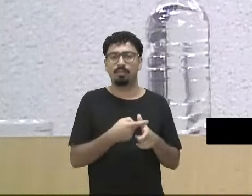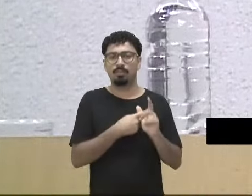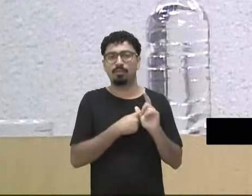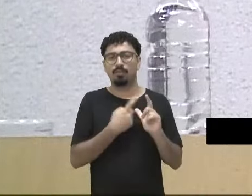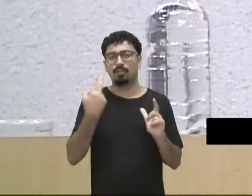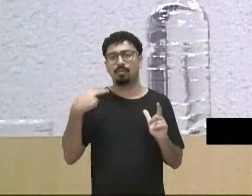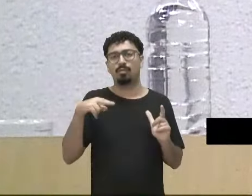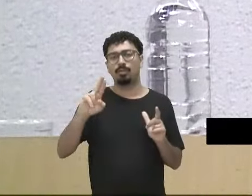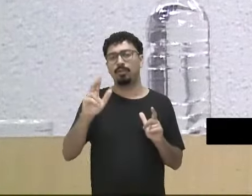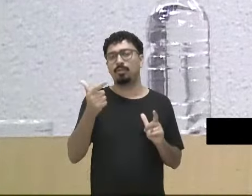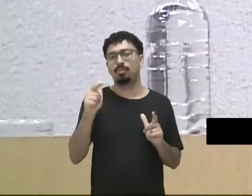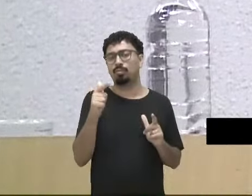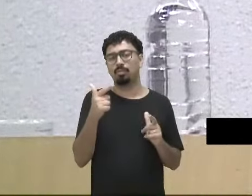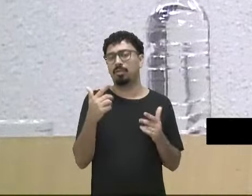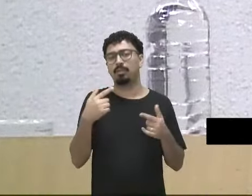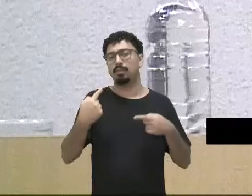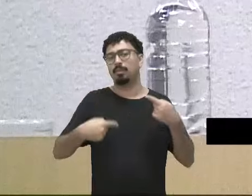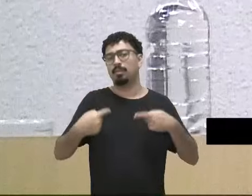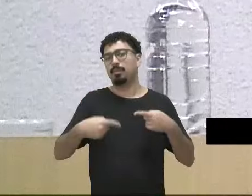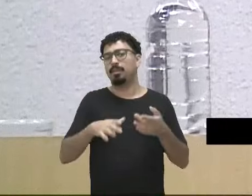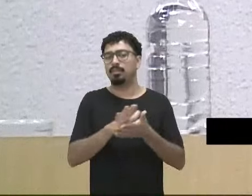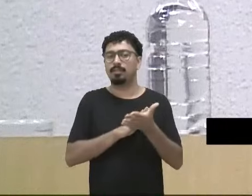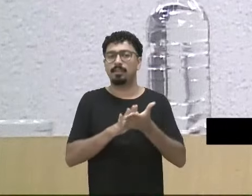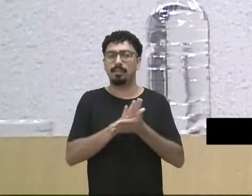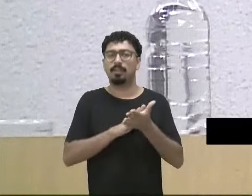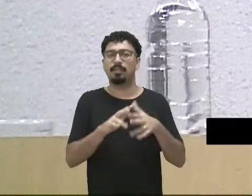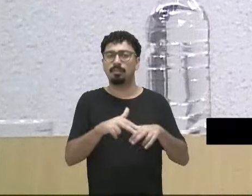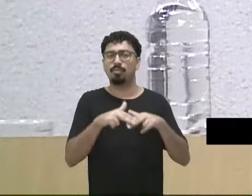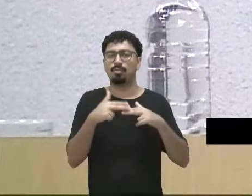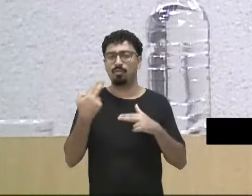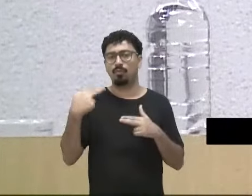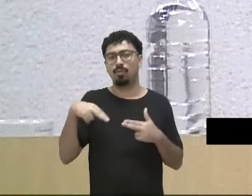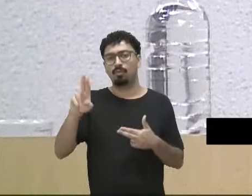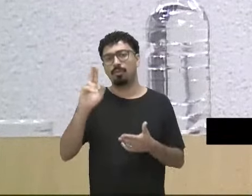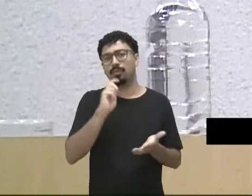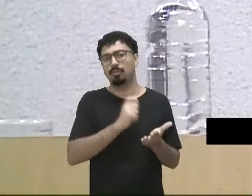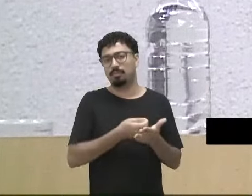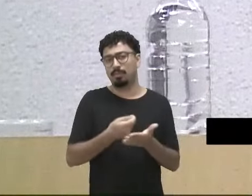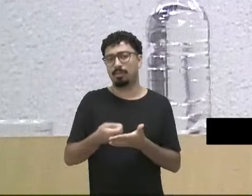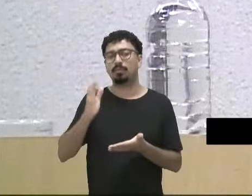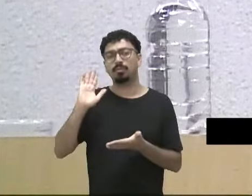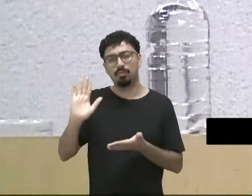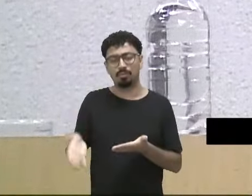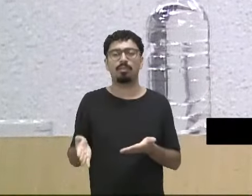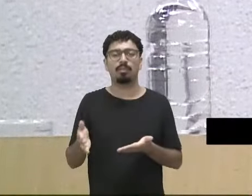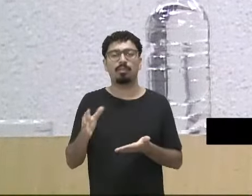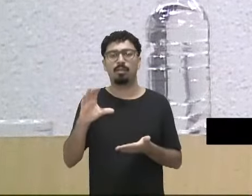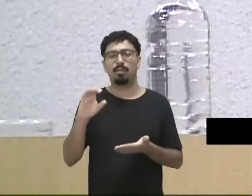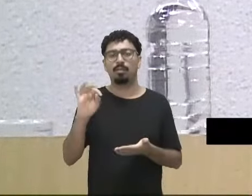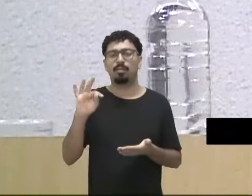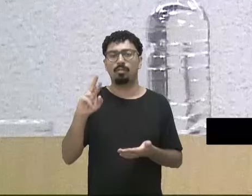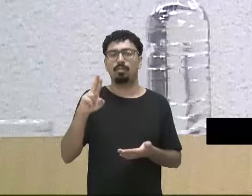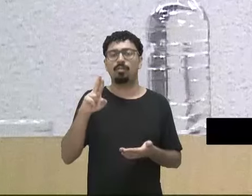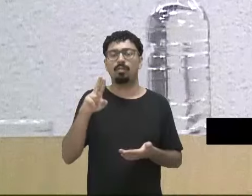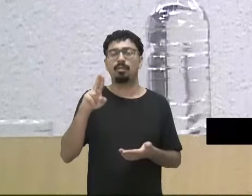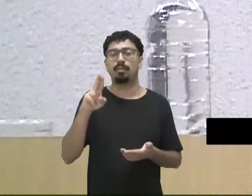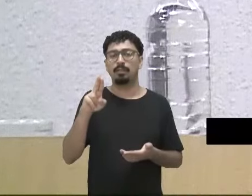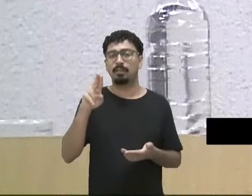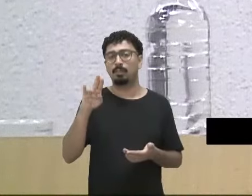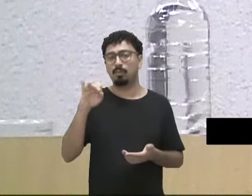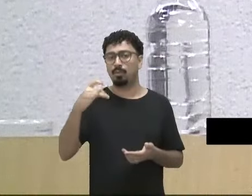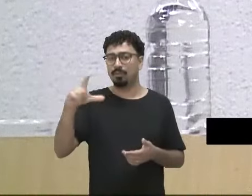nenhuma conversa com relação a isso. A Unital está pagando em dia tudo, tanto as contribuições previdenciárias, aportes e os parcelamentos.